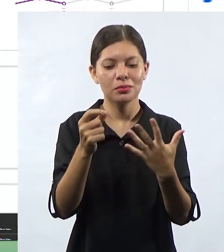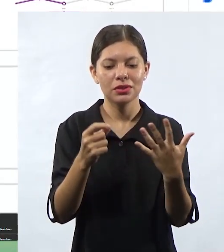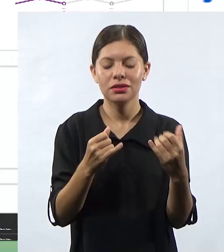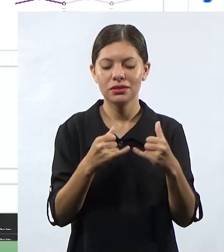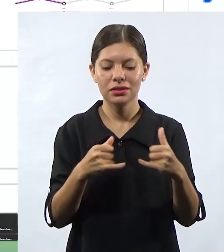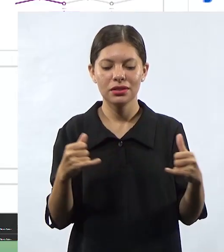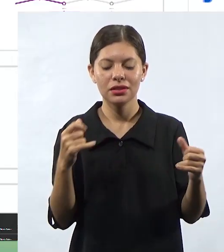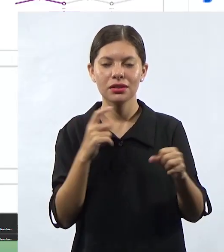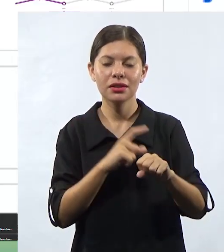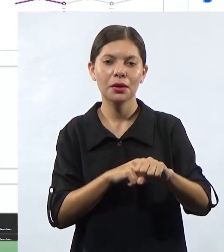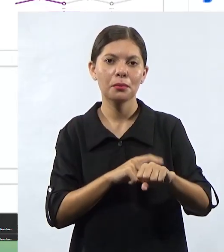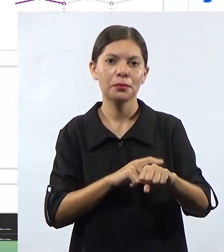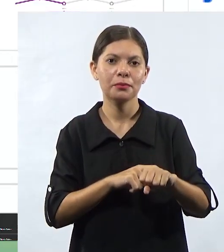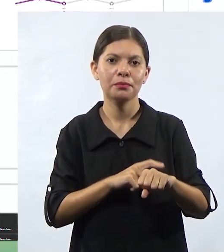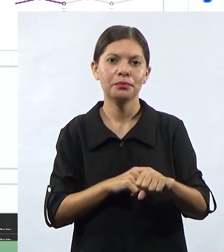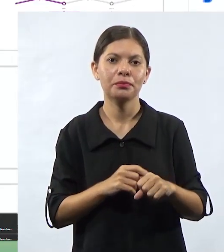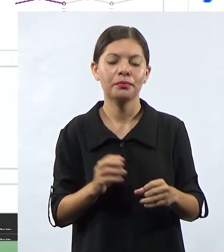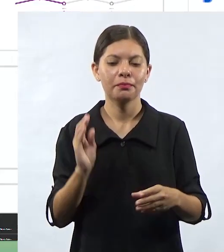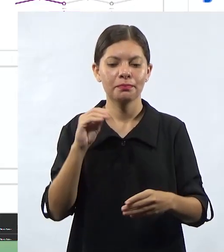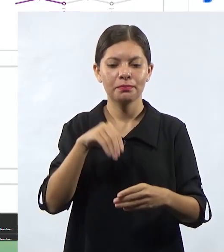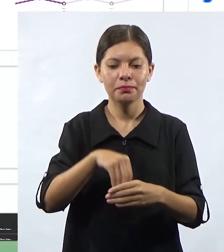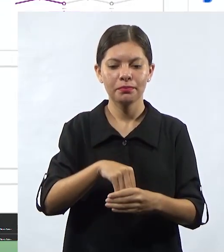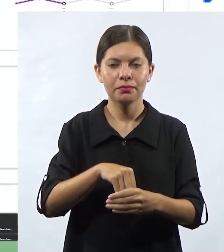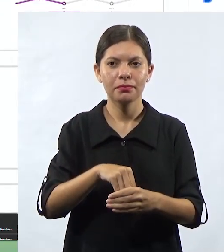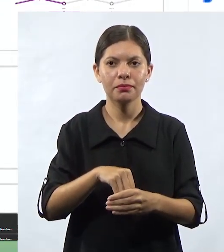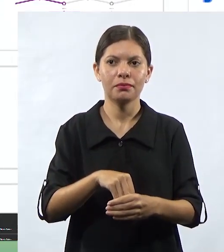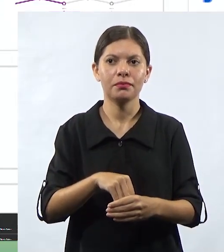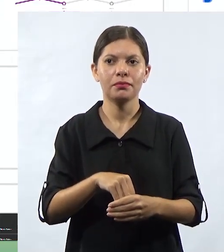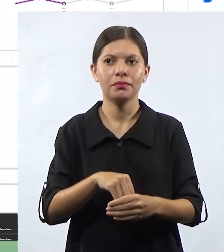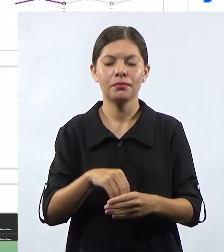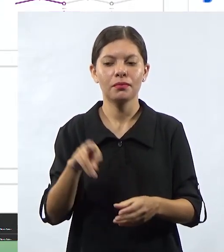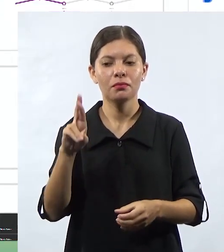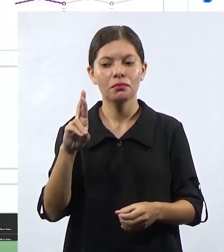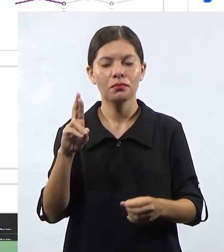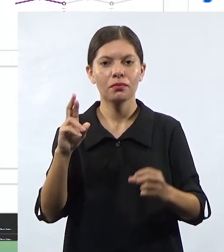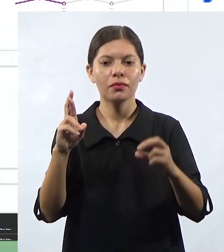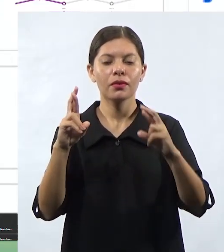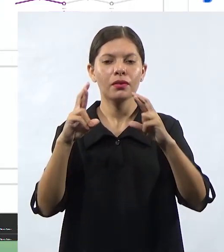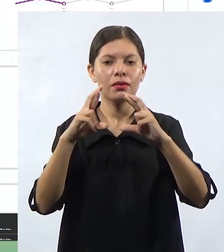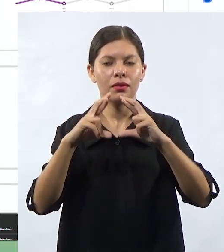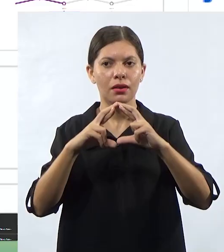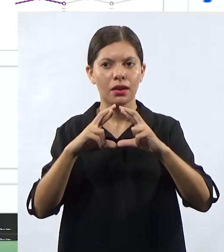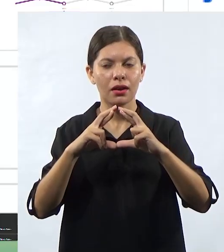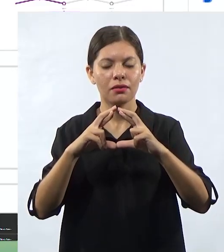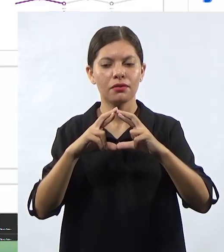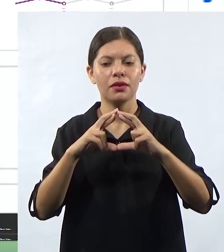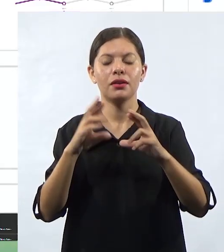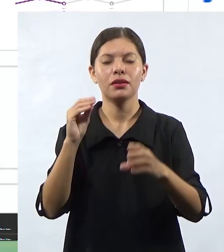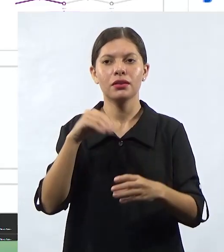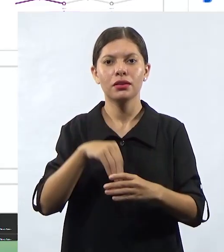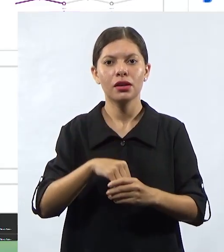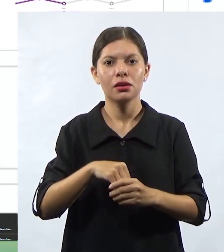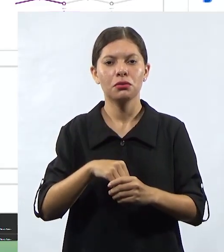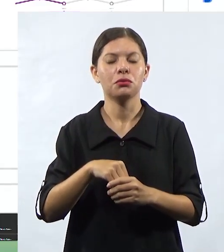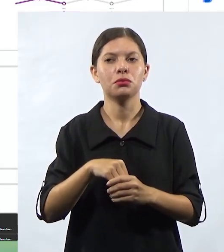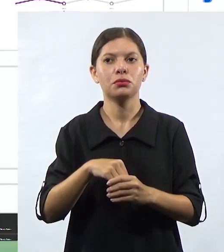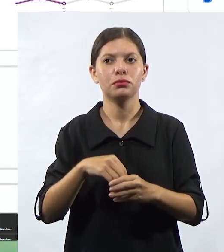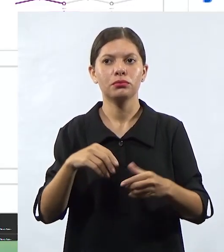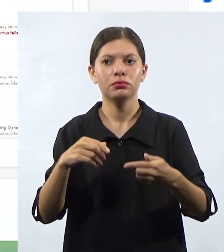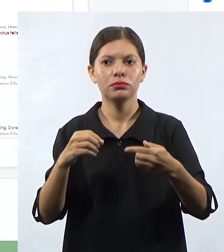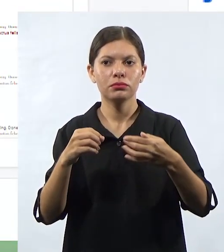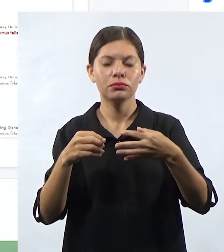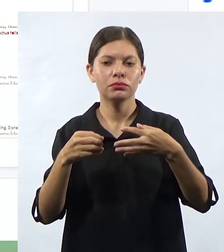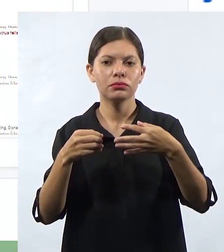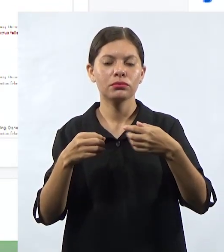opção de linha do tempo aqui, ó. Então esse daqui eu tô dentro do Drive, ou seja, dentro do Google, mas você tem esses